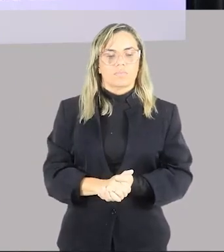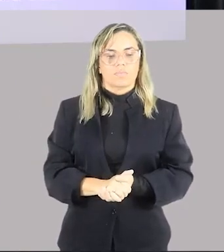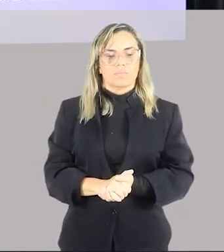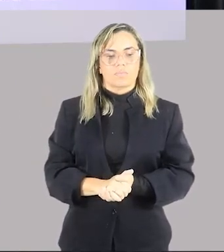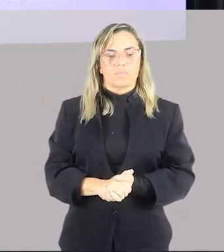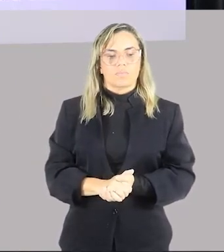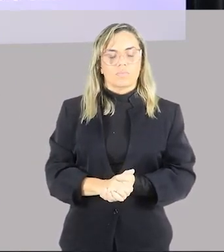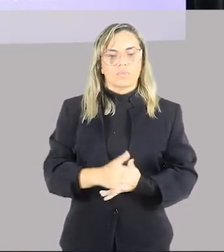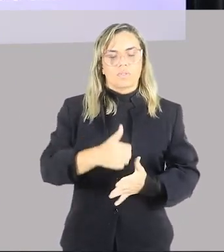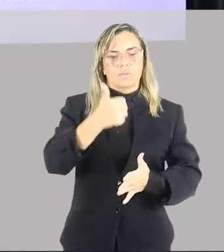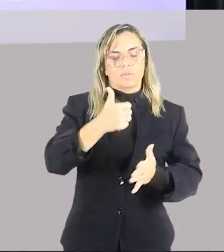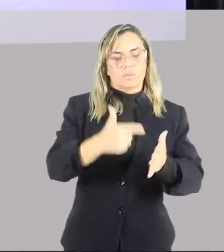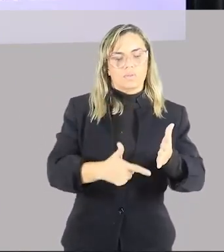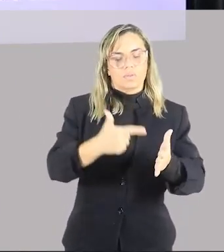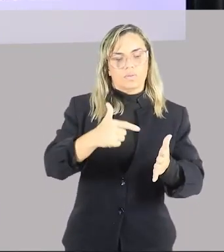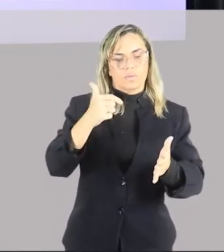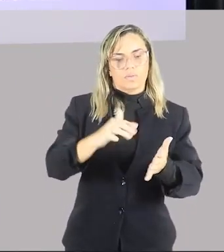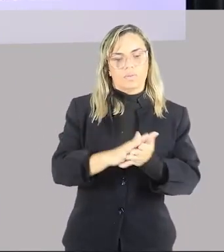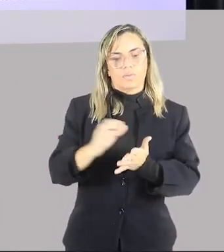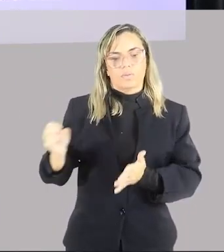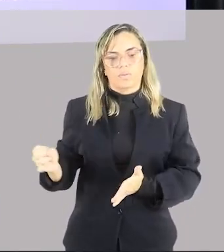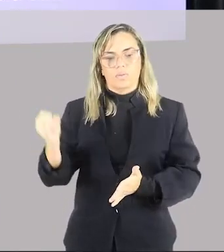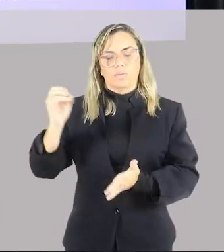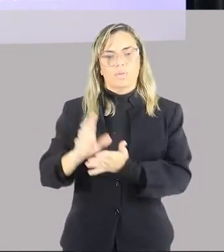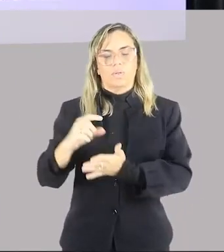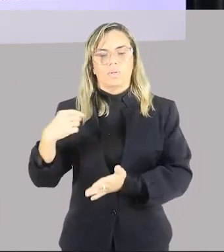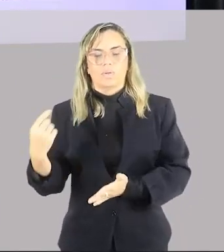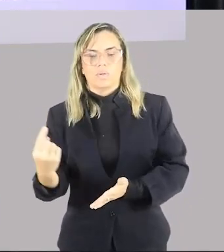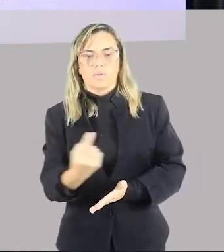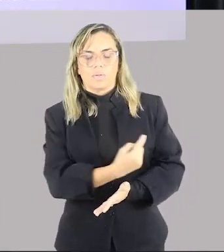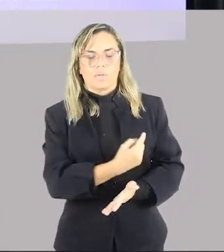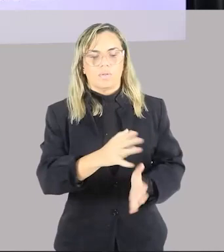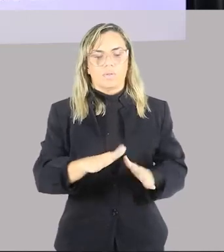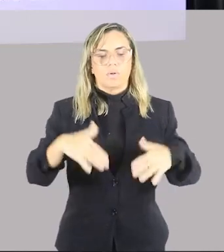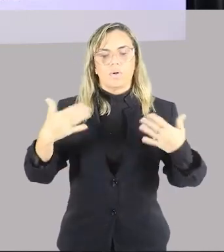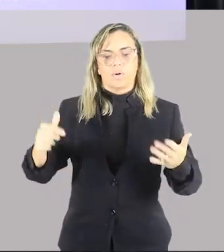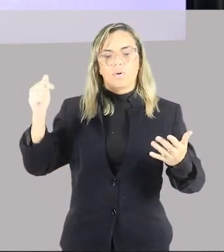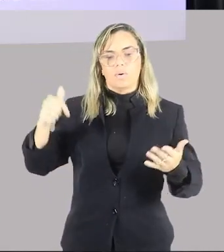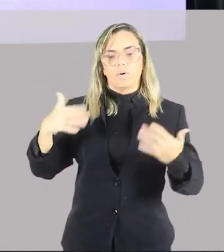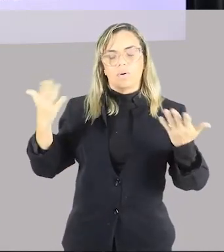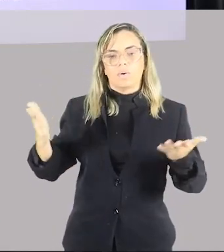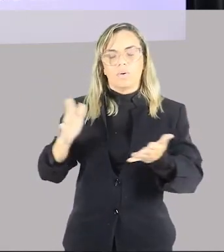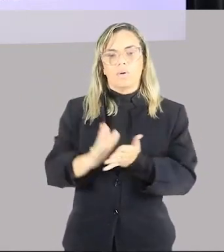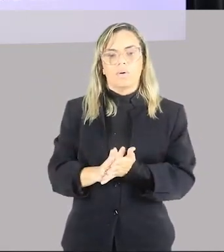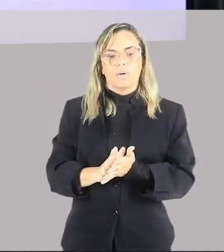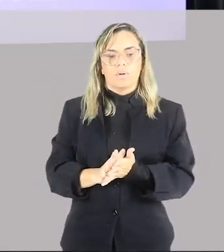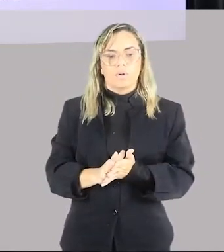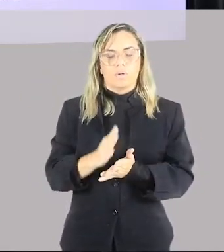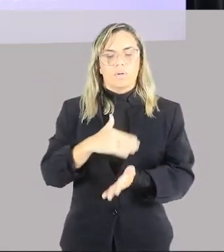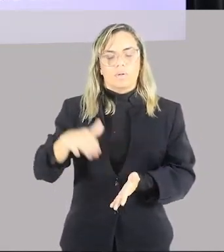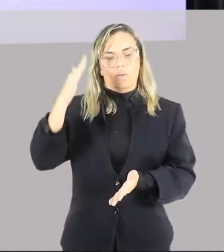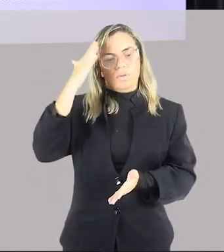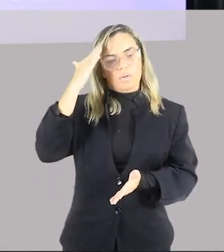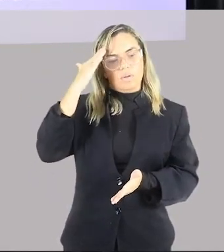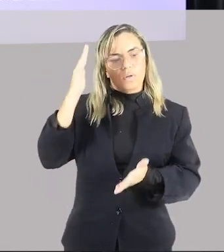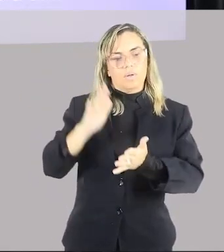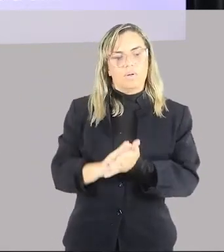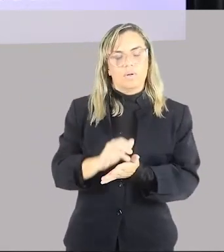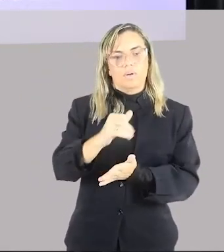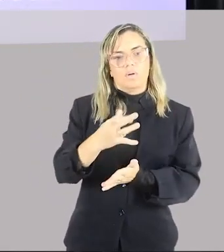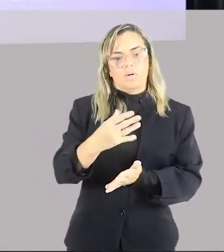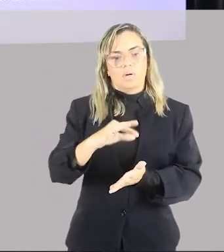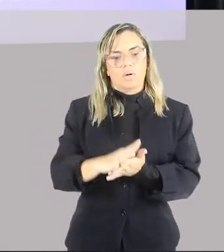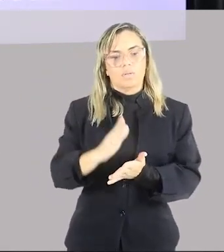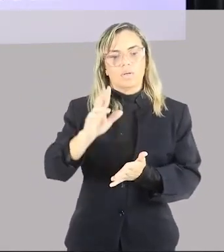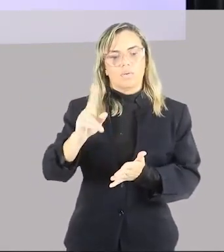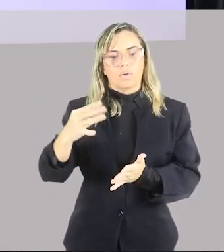atos discricionários é extremamente importante para nós. A gente precisa entender quando o ato é vinculado e quando o ato é